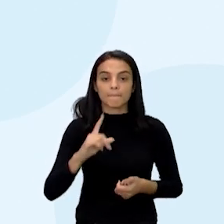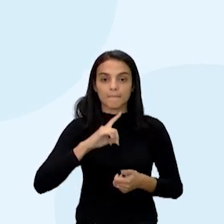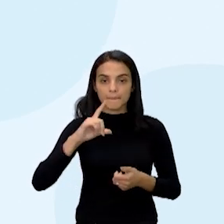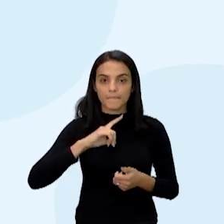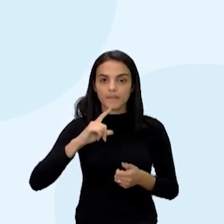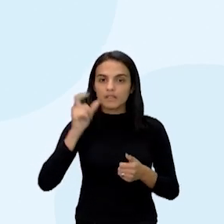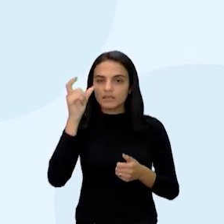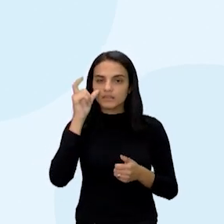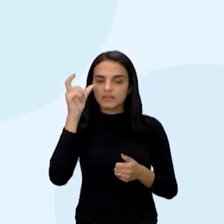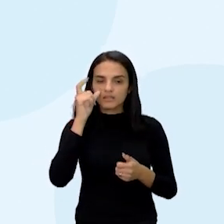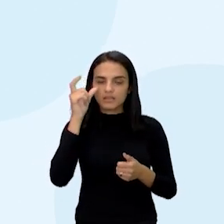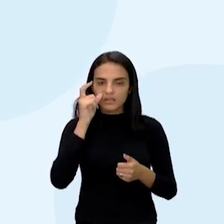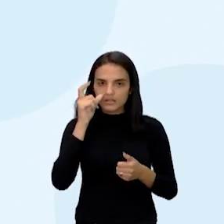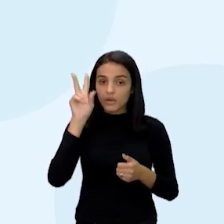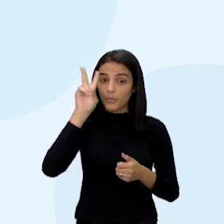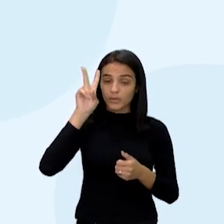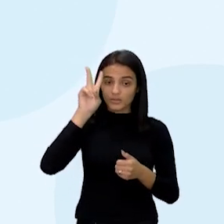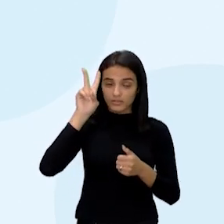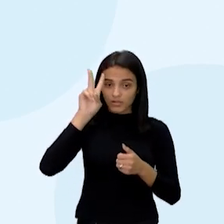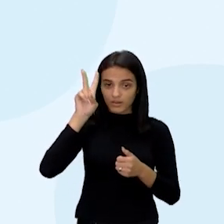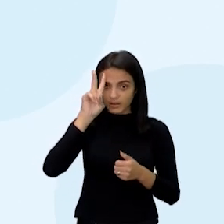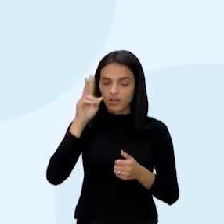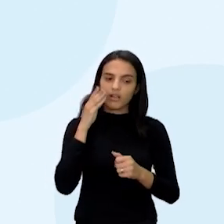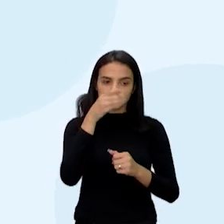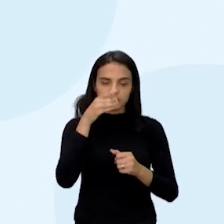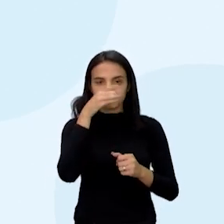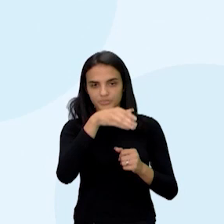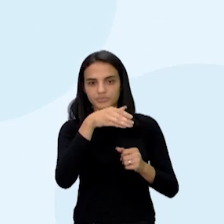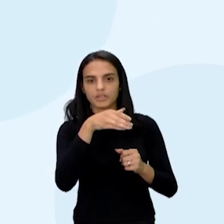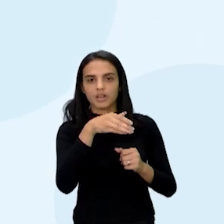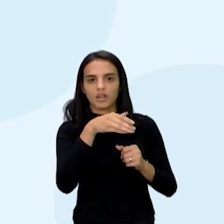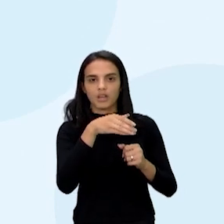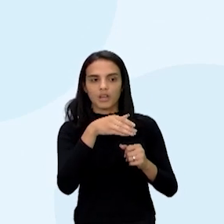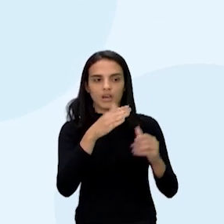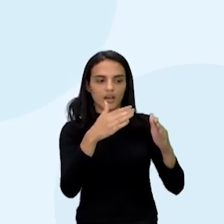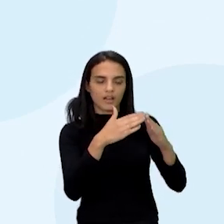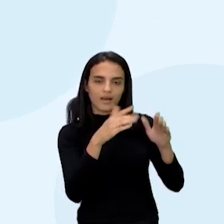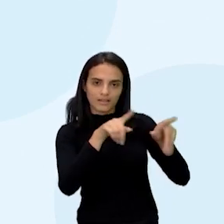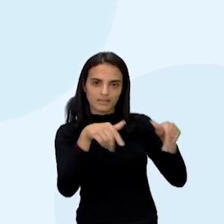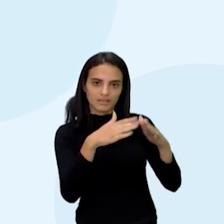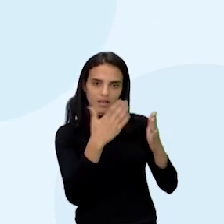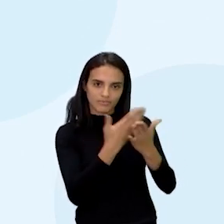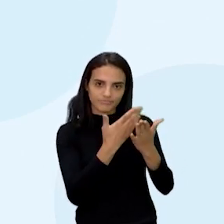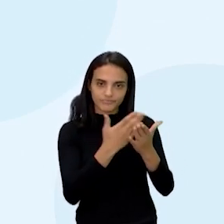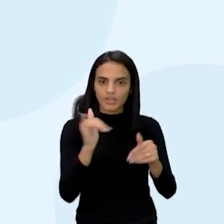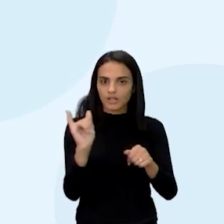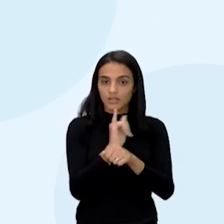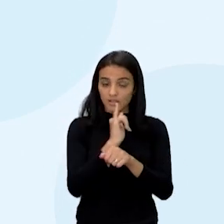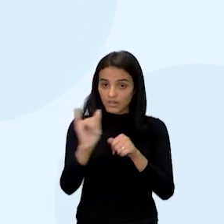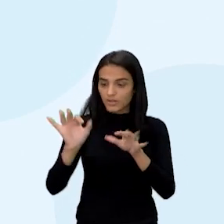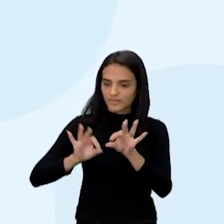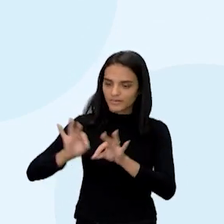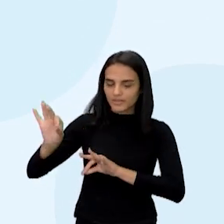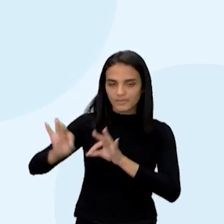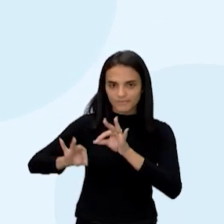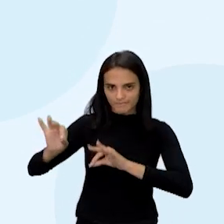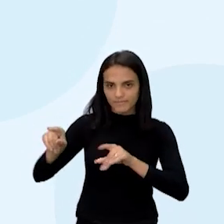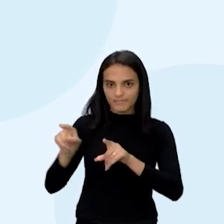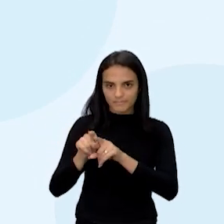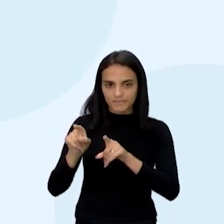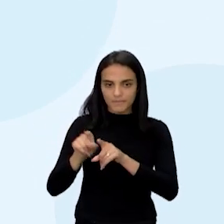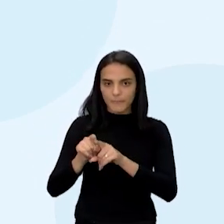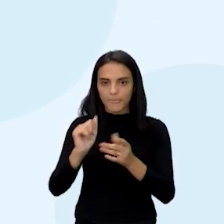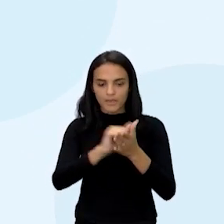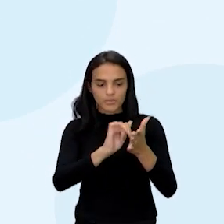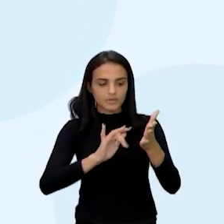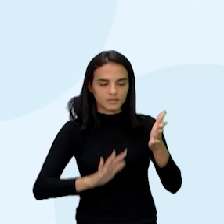tinha interesse por história, e ela frequentava a sala de recursos, e nós fizemos um projeto, um planejamento com ela de